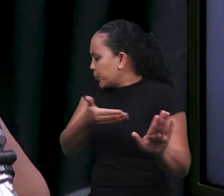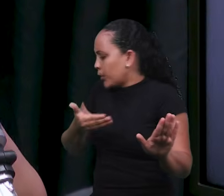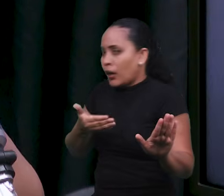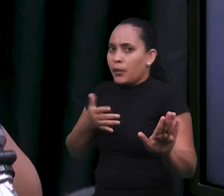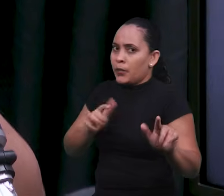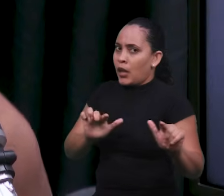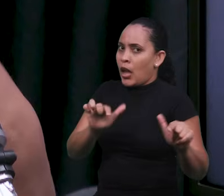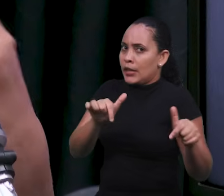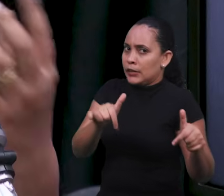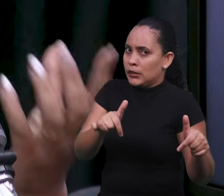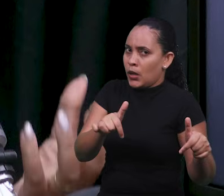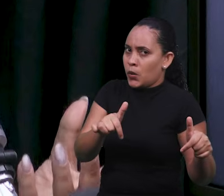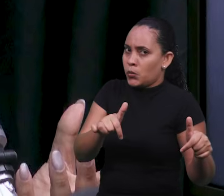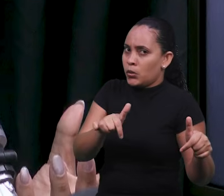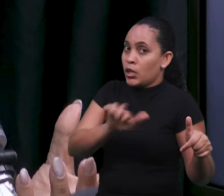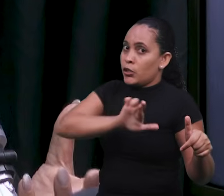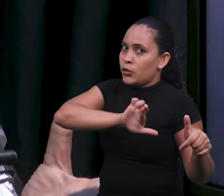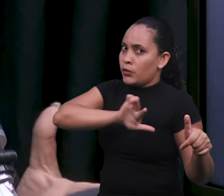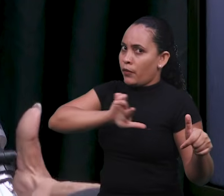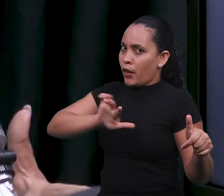coisas que antes eu era